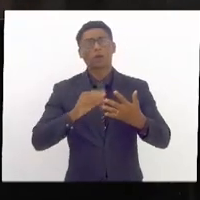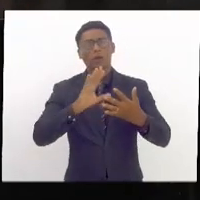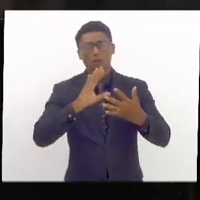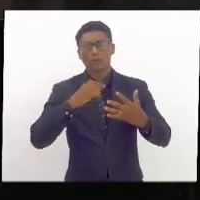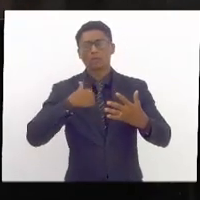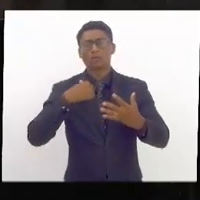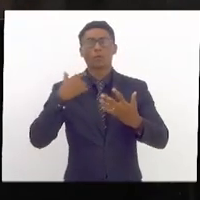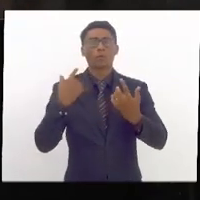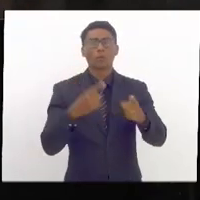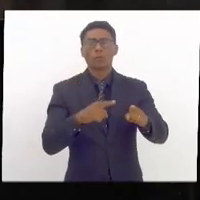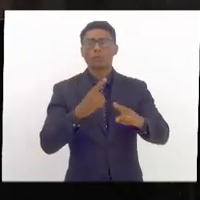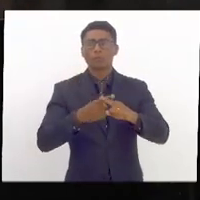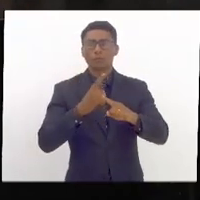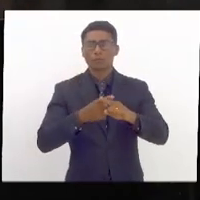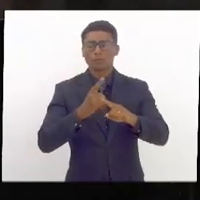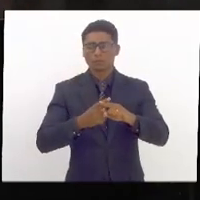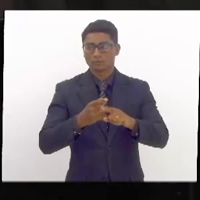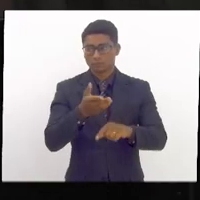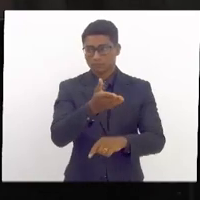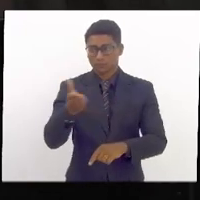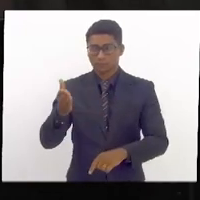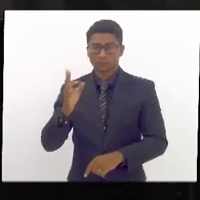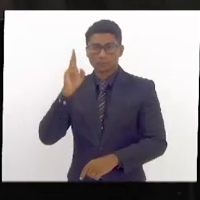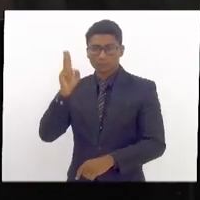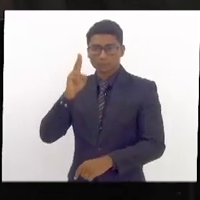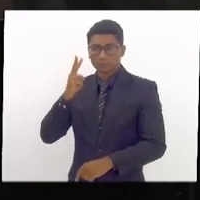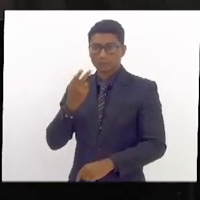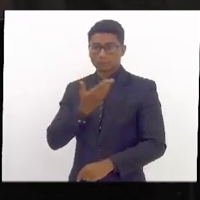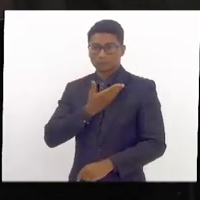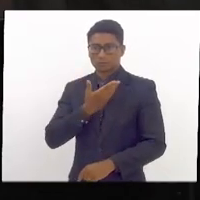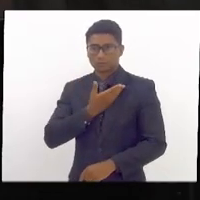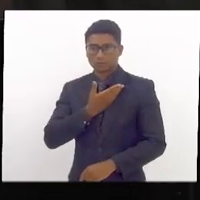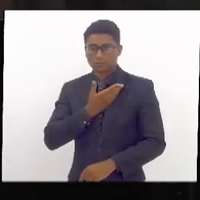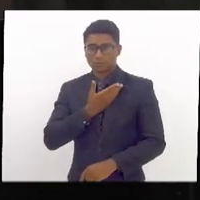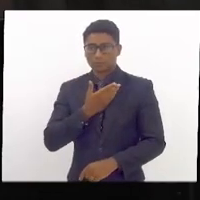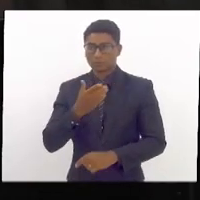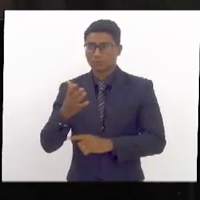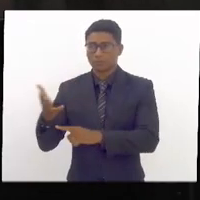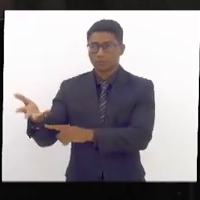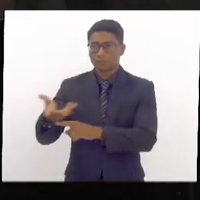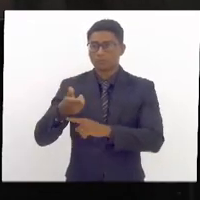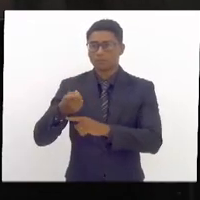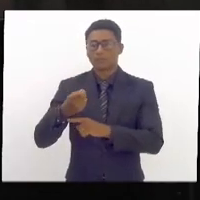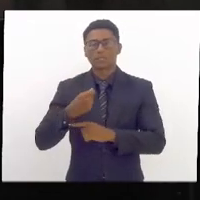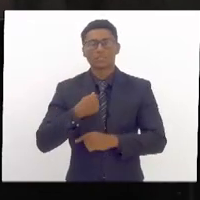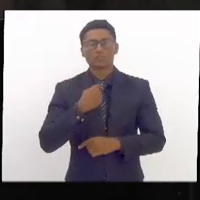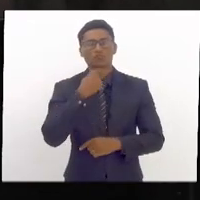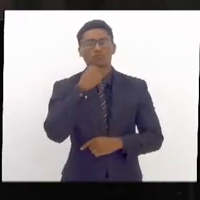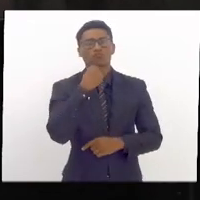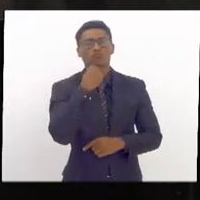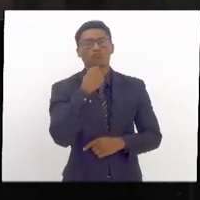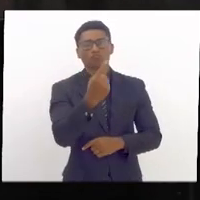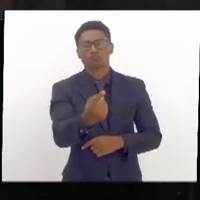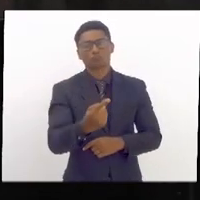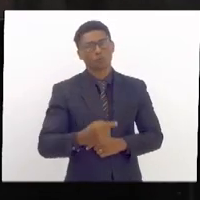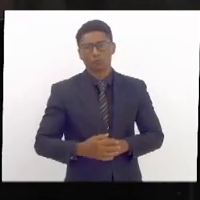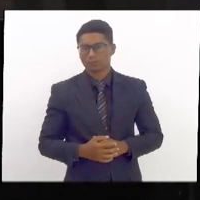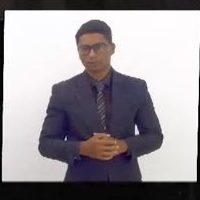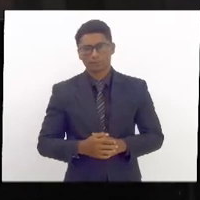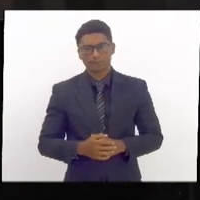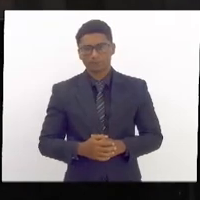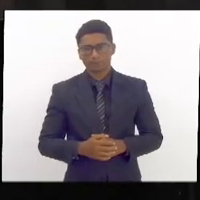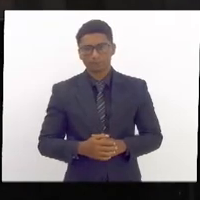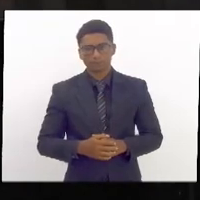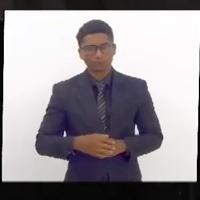obter o convencimento dos companheiros, e não consegui. Eu fui